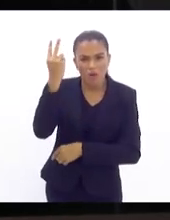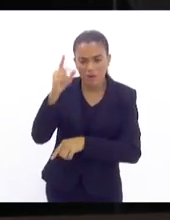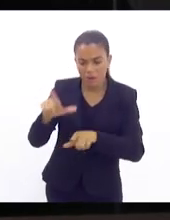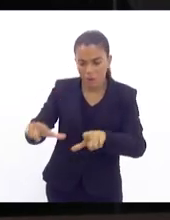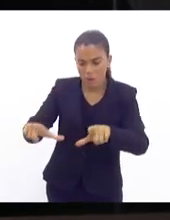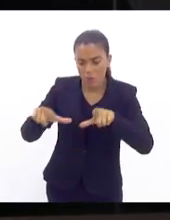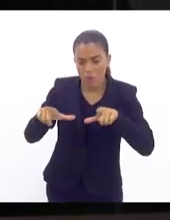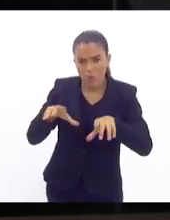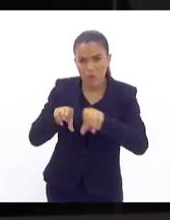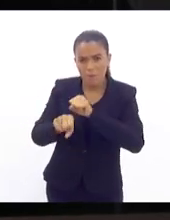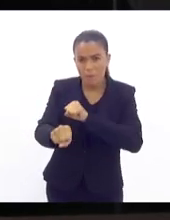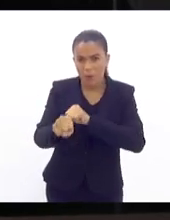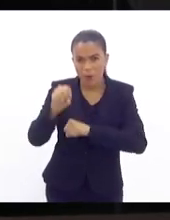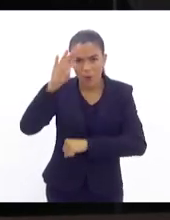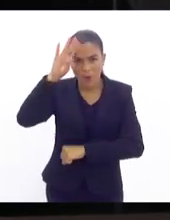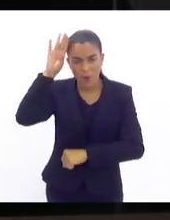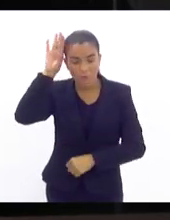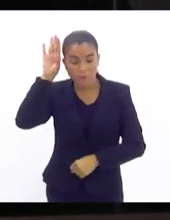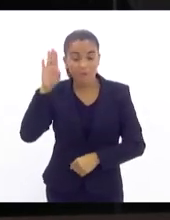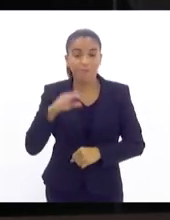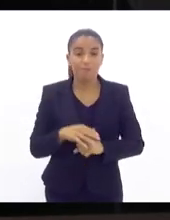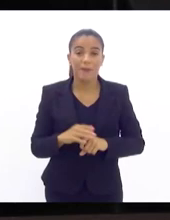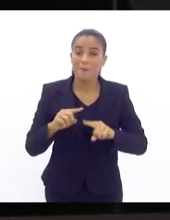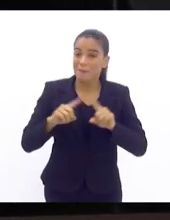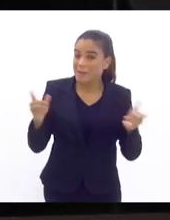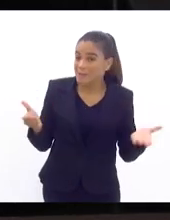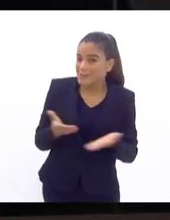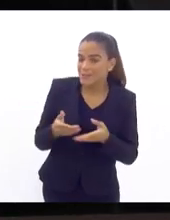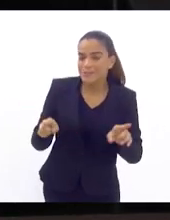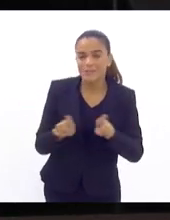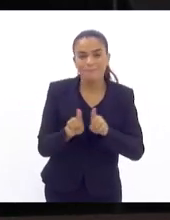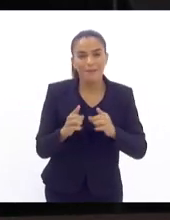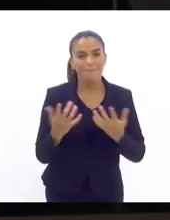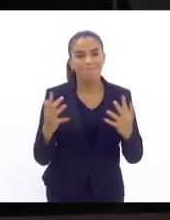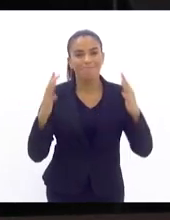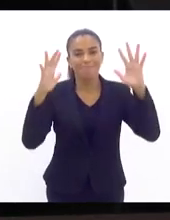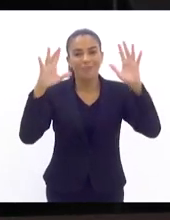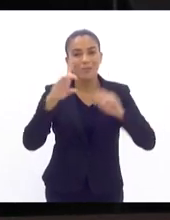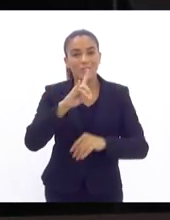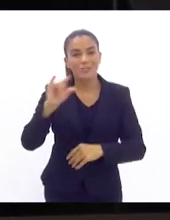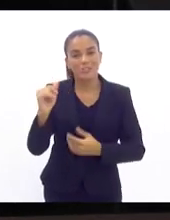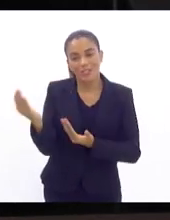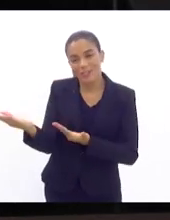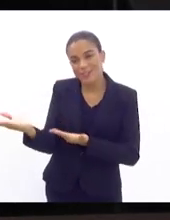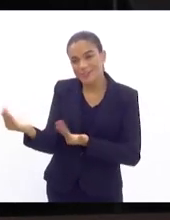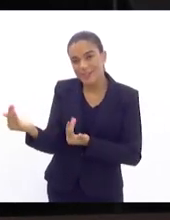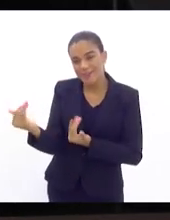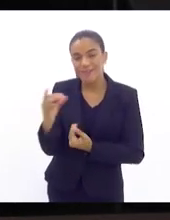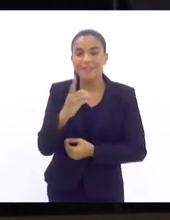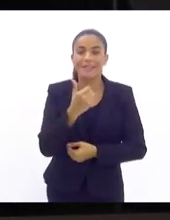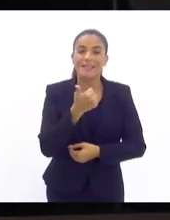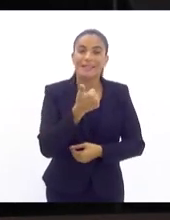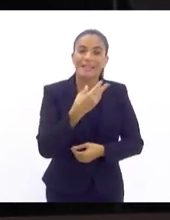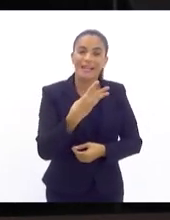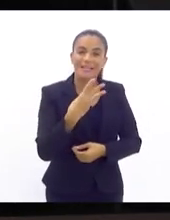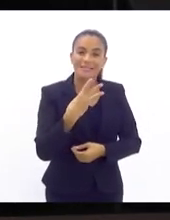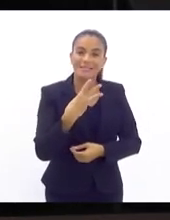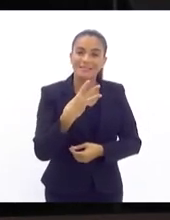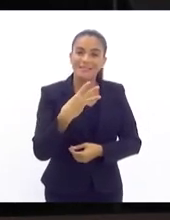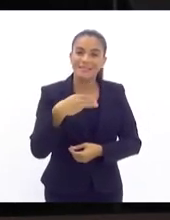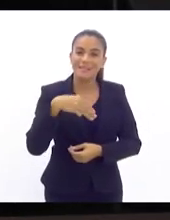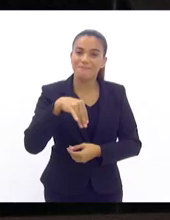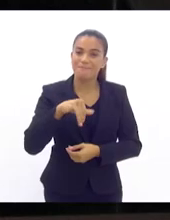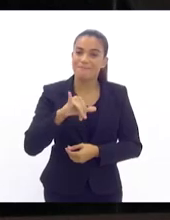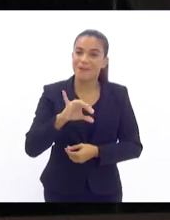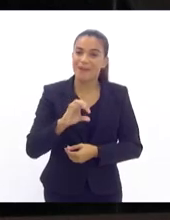Mas hoje também a gente comemora o Dia do Jovem, dia 13 de maio, né? E